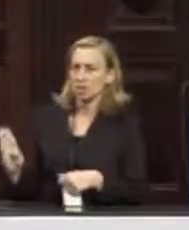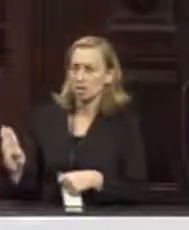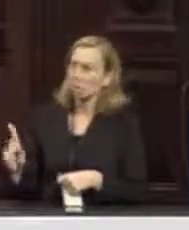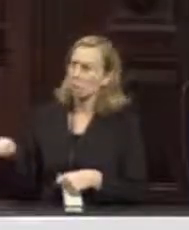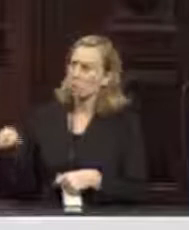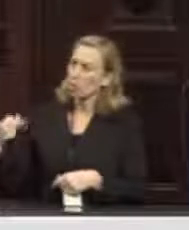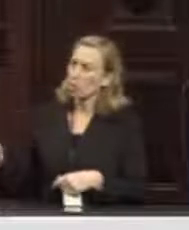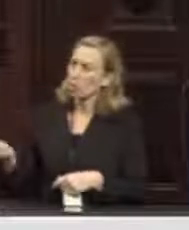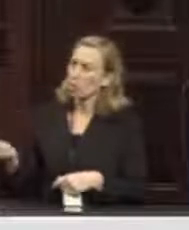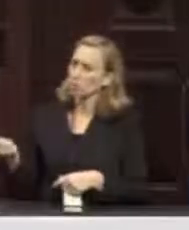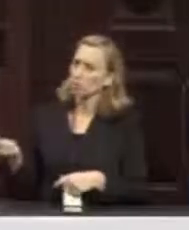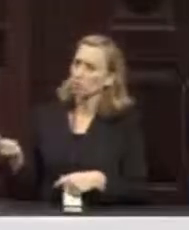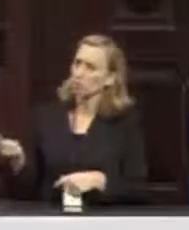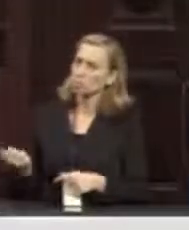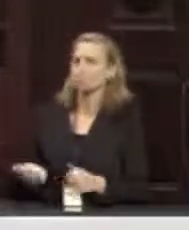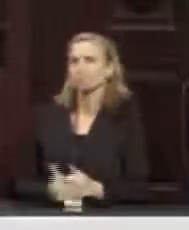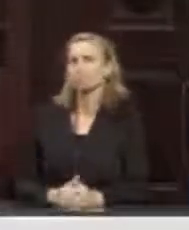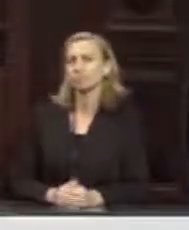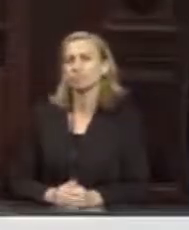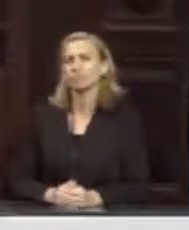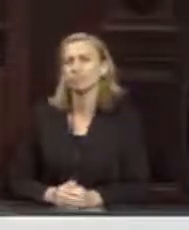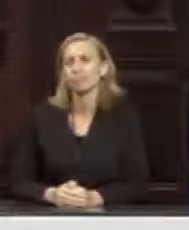outros para